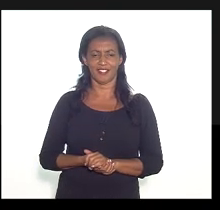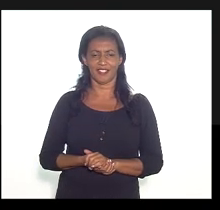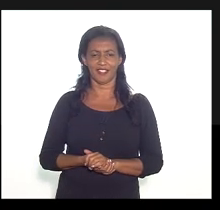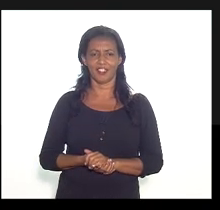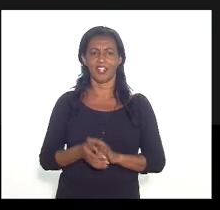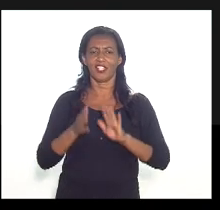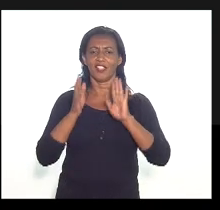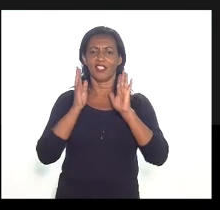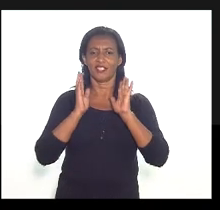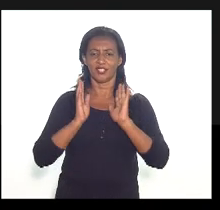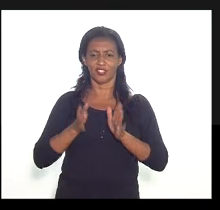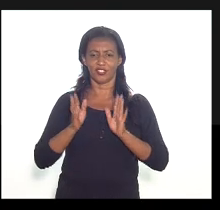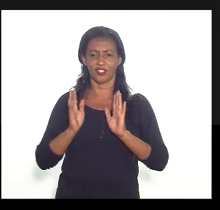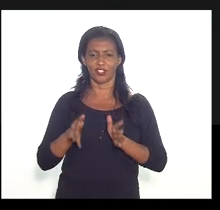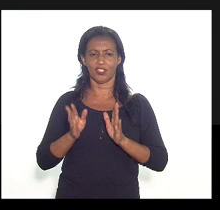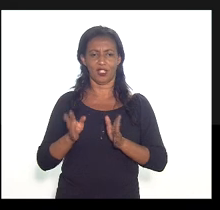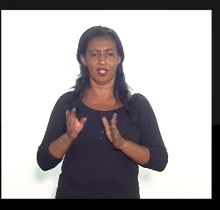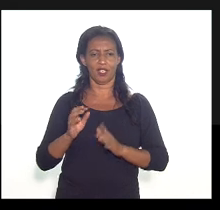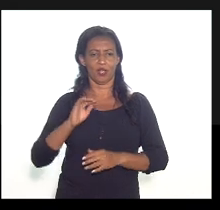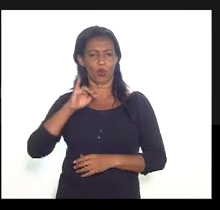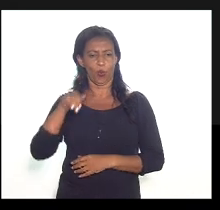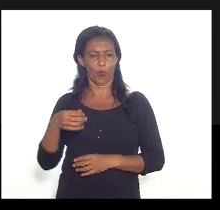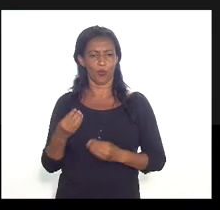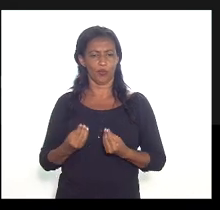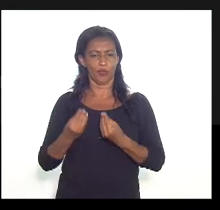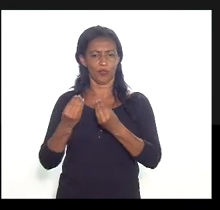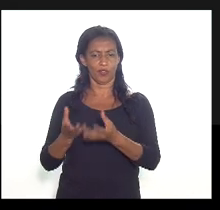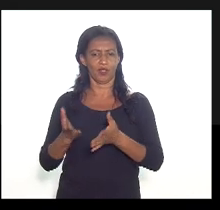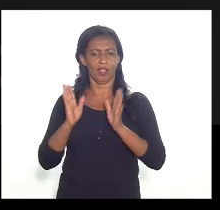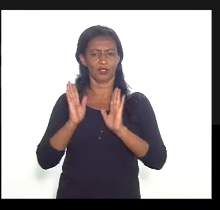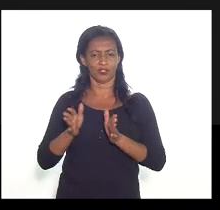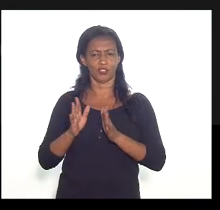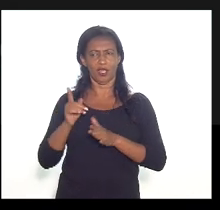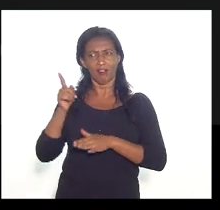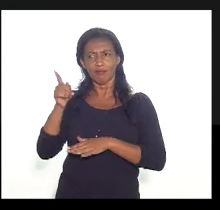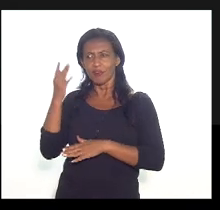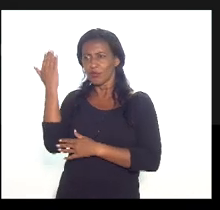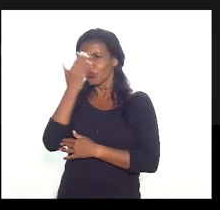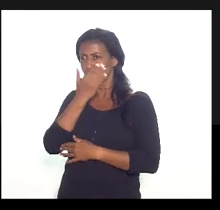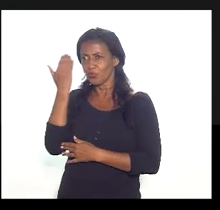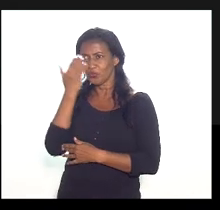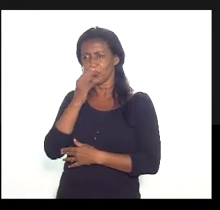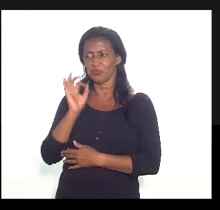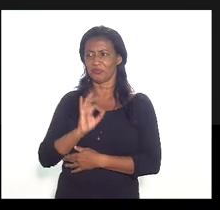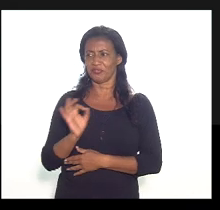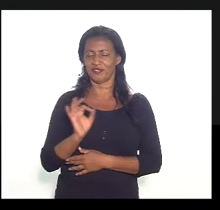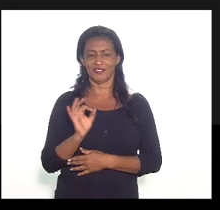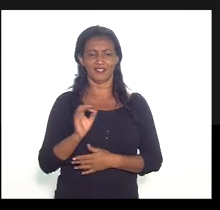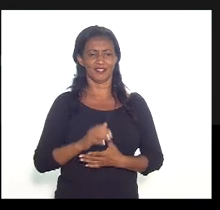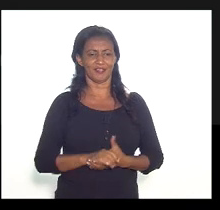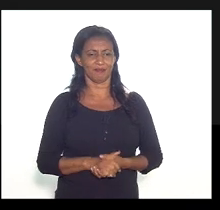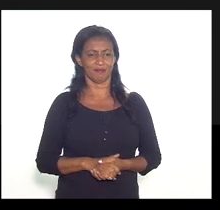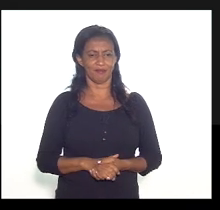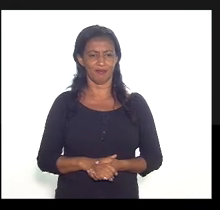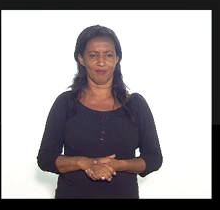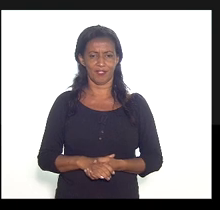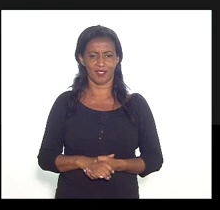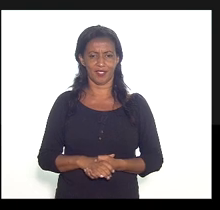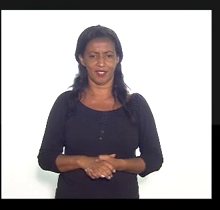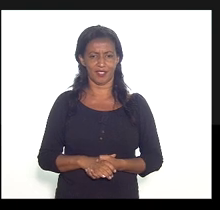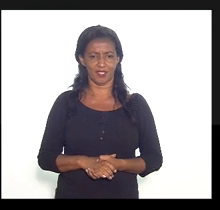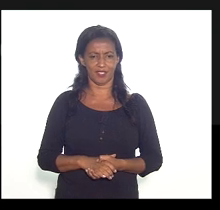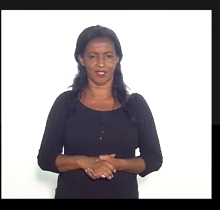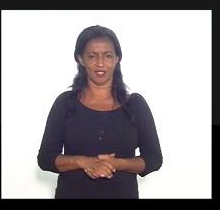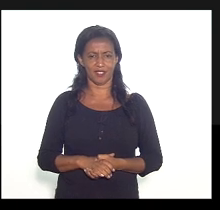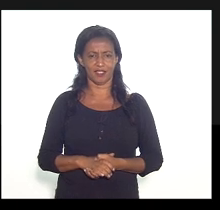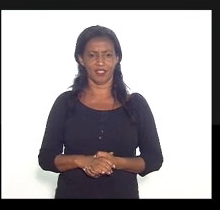foi dado. Já foi dado. A Vossa Excelência não estava. Não estava com conseguindo subemenda continuativas e porque eu estava